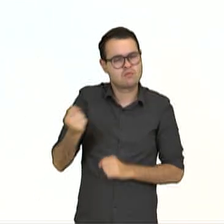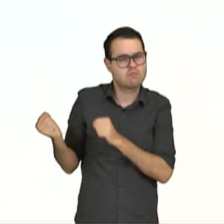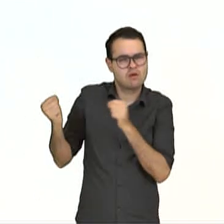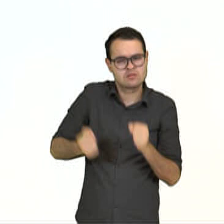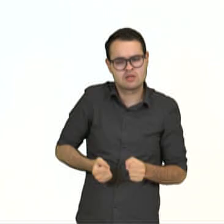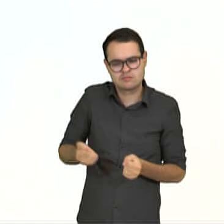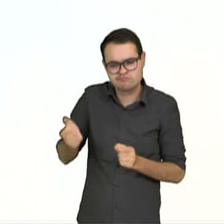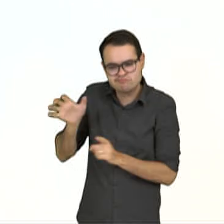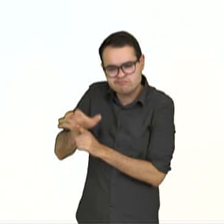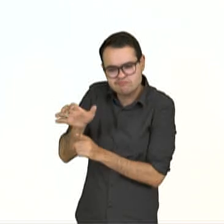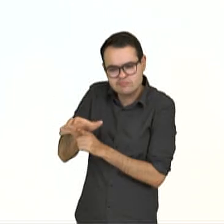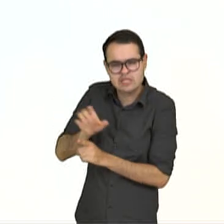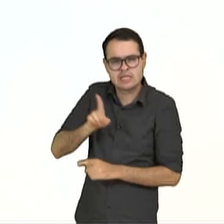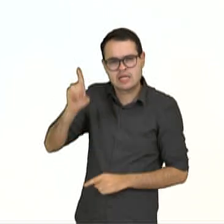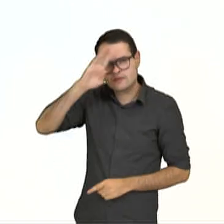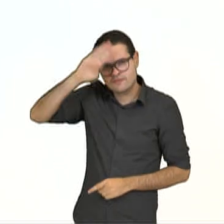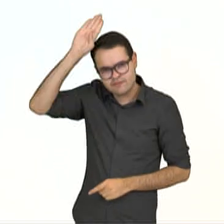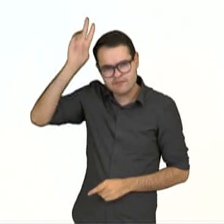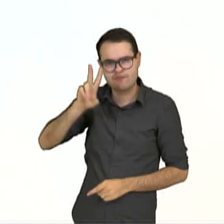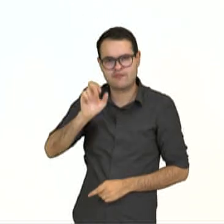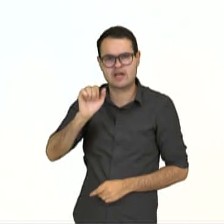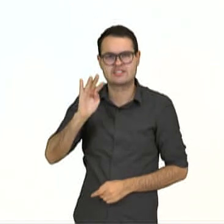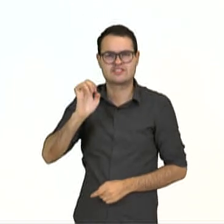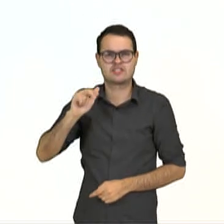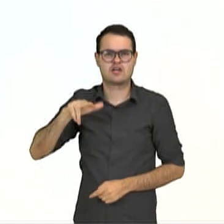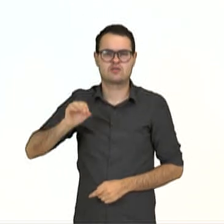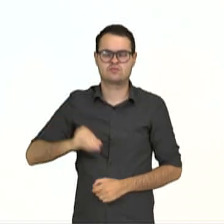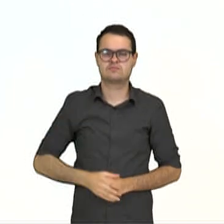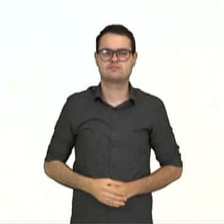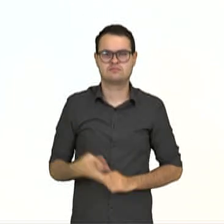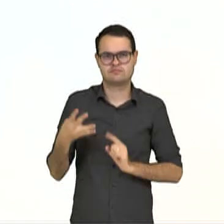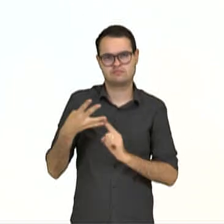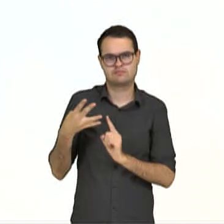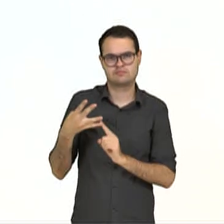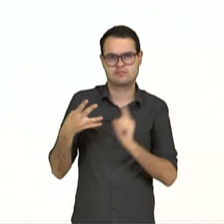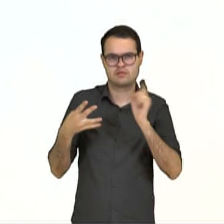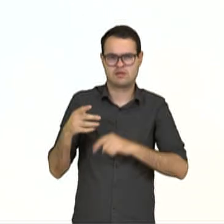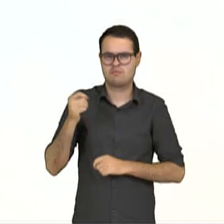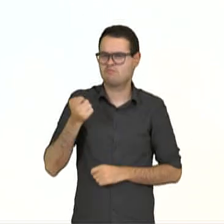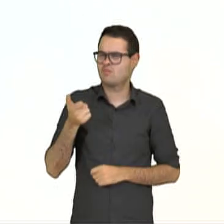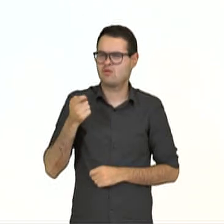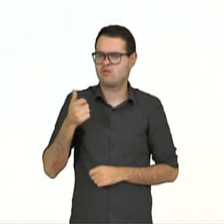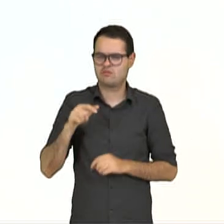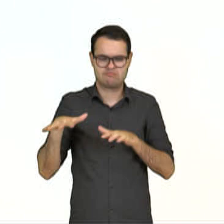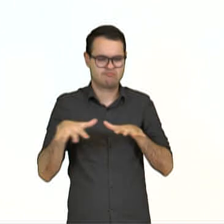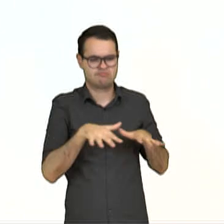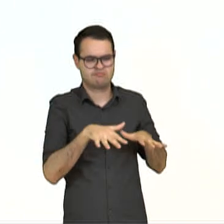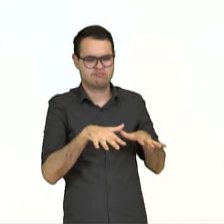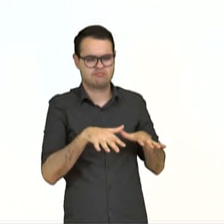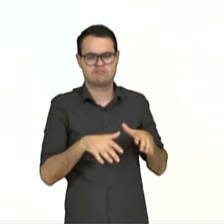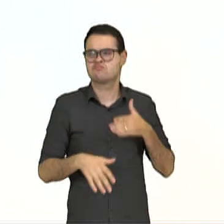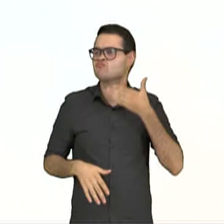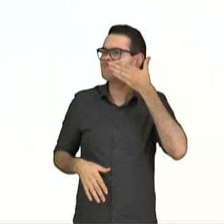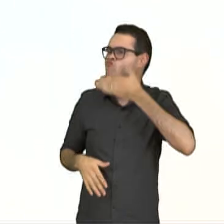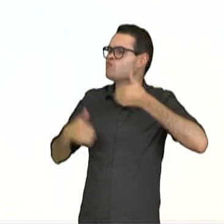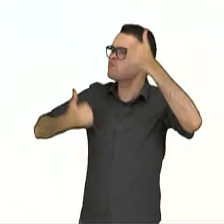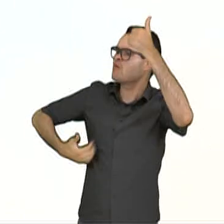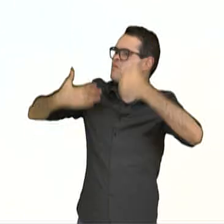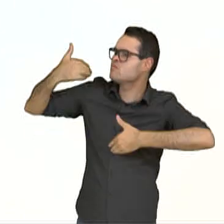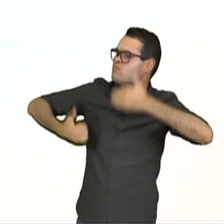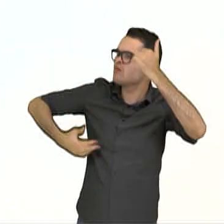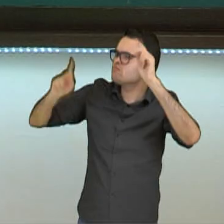as decisões do Vaticano. D, apresenta uma baixa visibilidade para proferir discursos